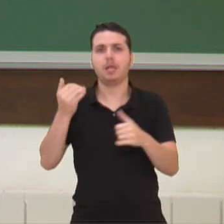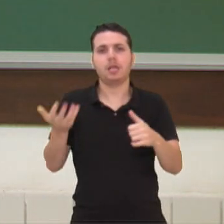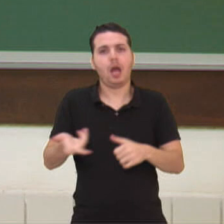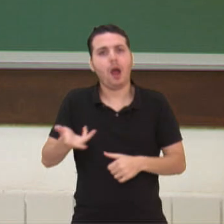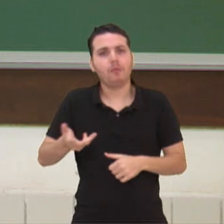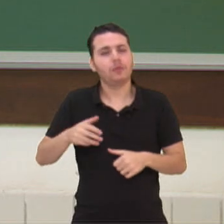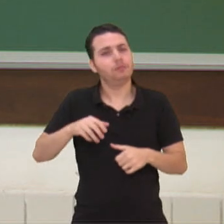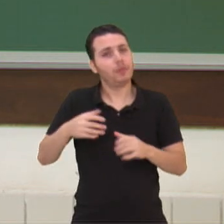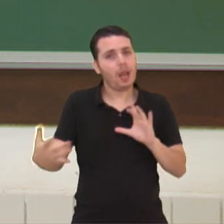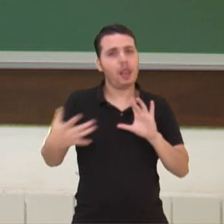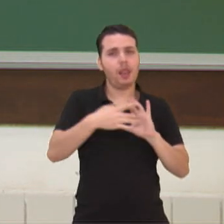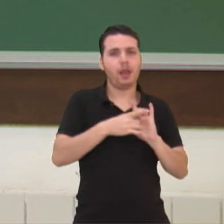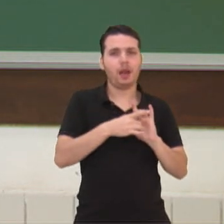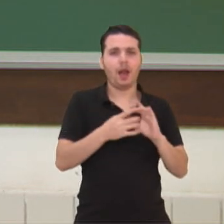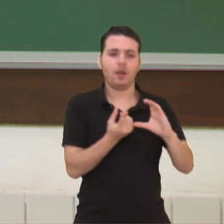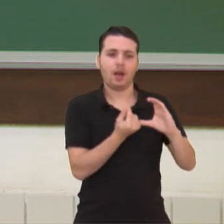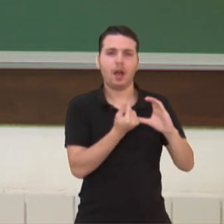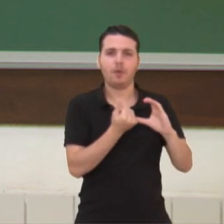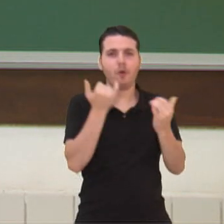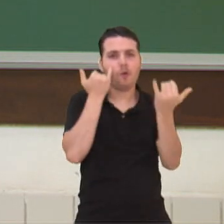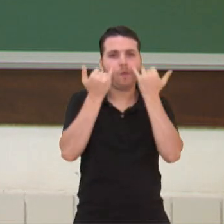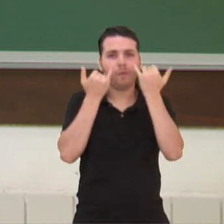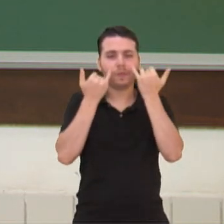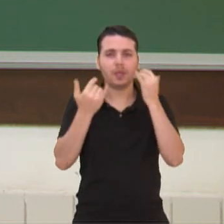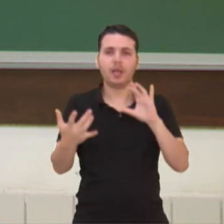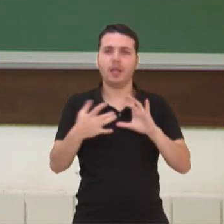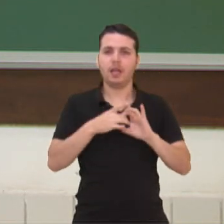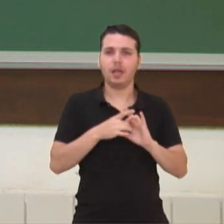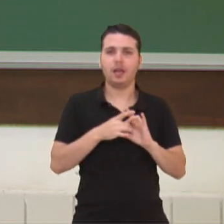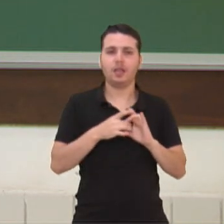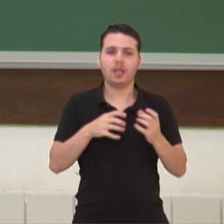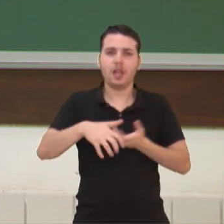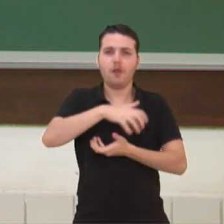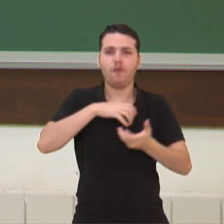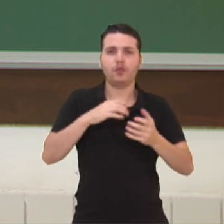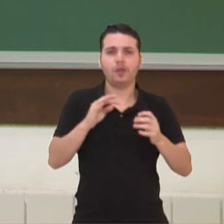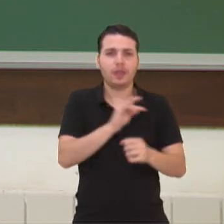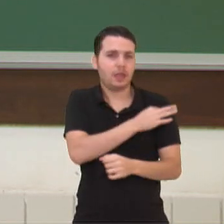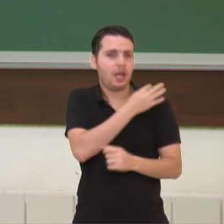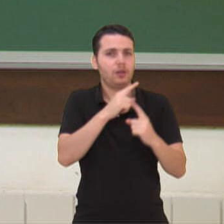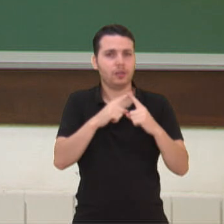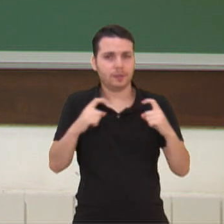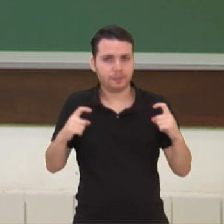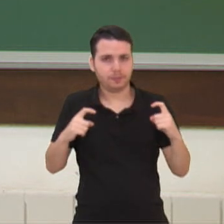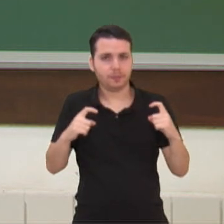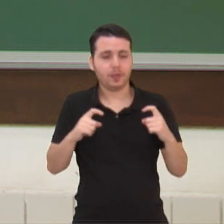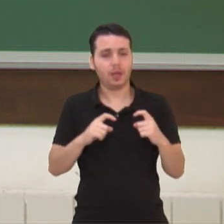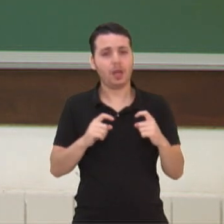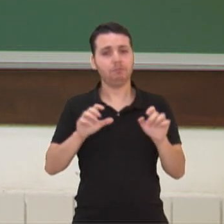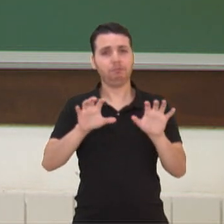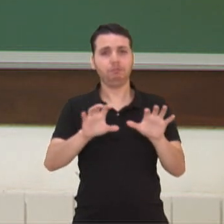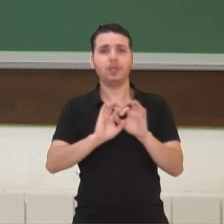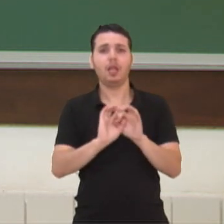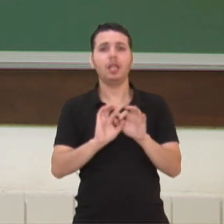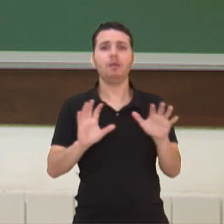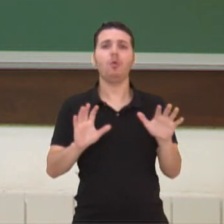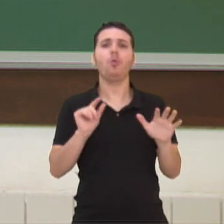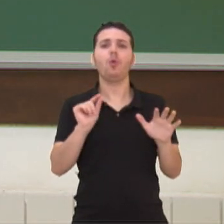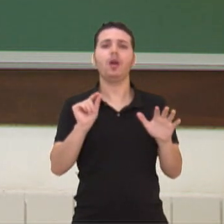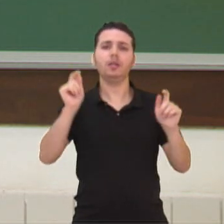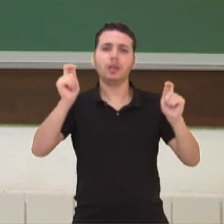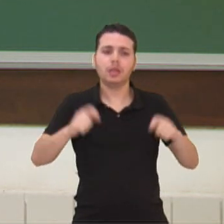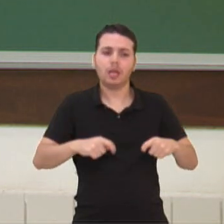informacional, né, que está dentro do contexto aí da revolução técnico-científica e informacional, que permitiu todo esse